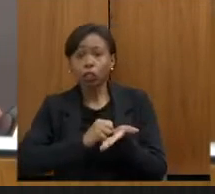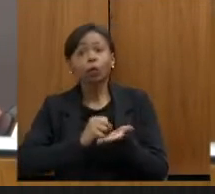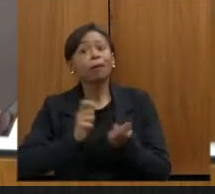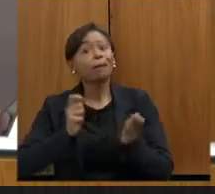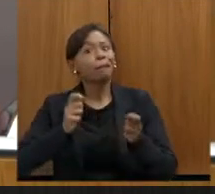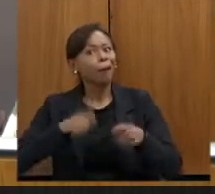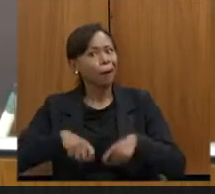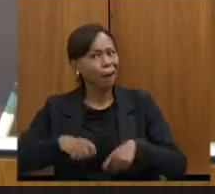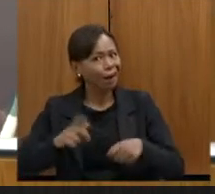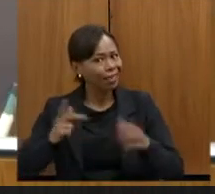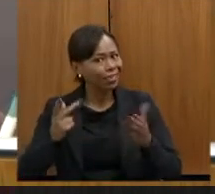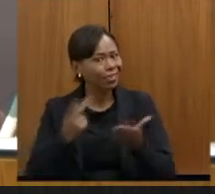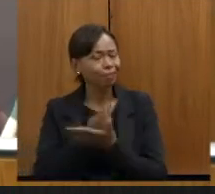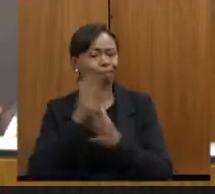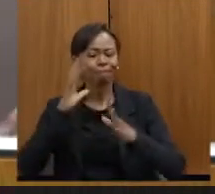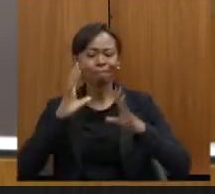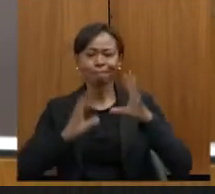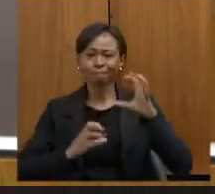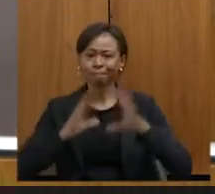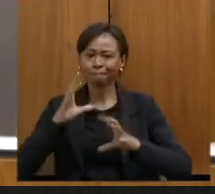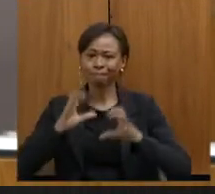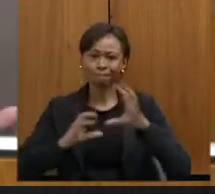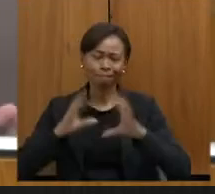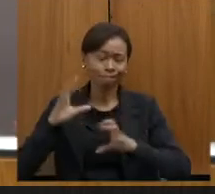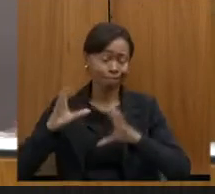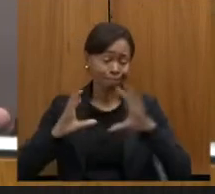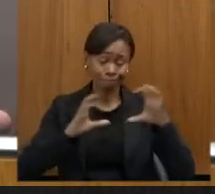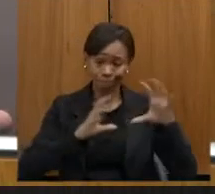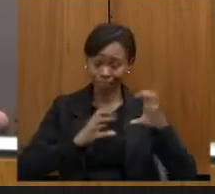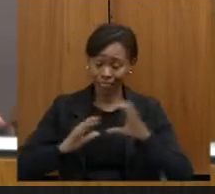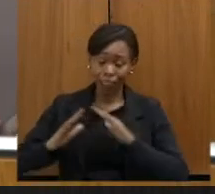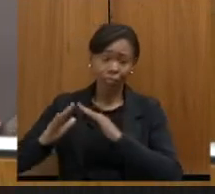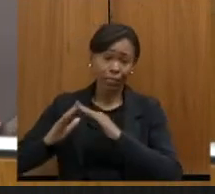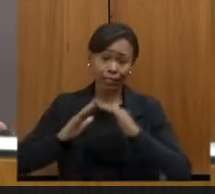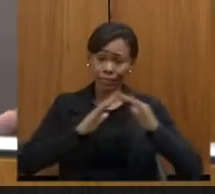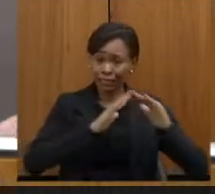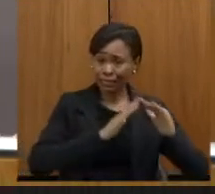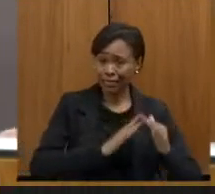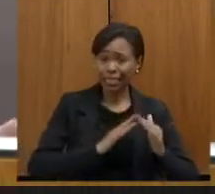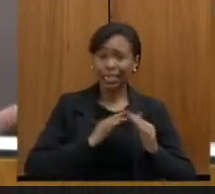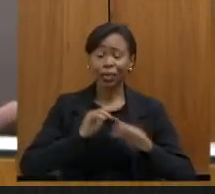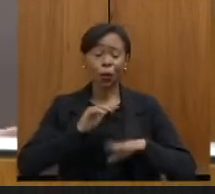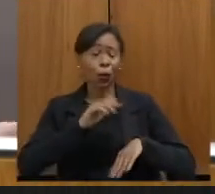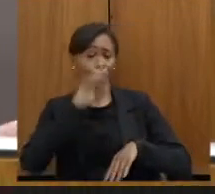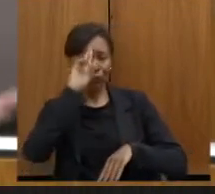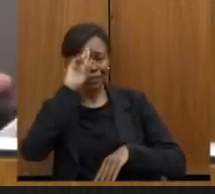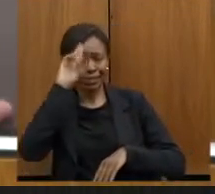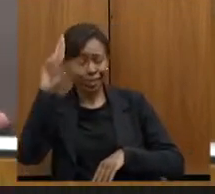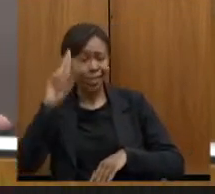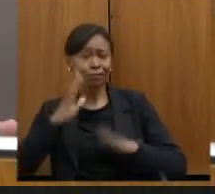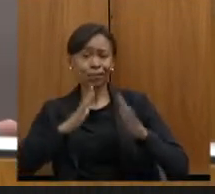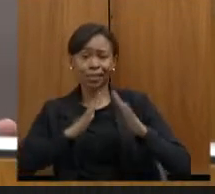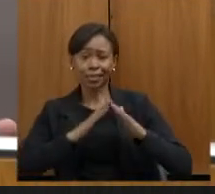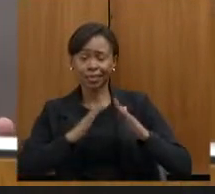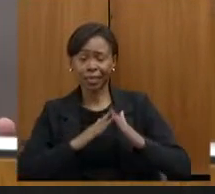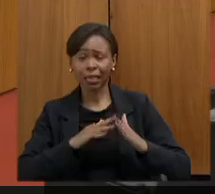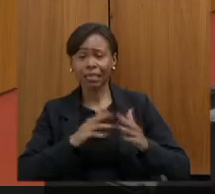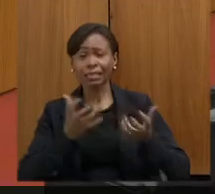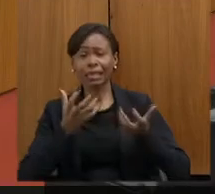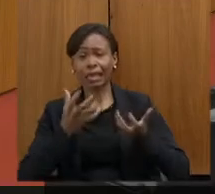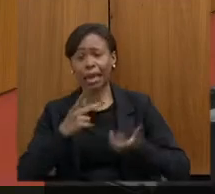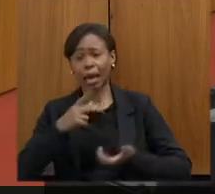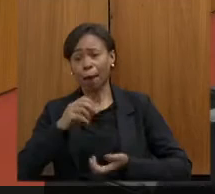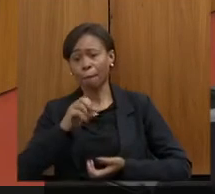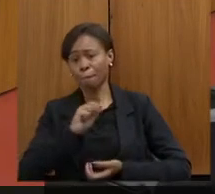entre vizinhos, conflitos entre o loteador e os adquirentes, o proprietário do imóvel, aquele que está existindo posse,